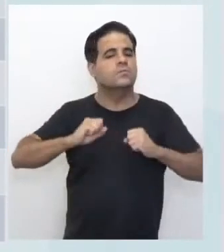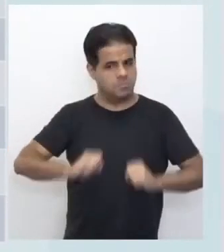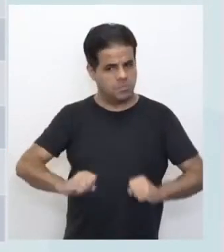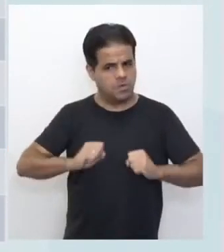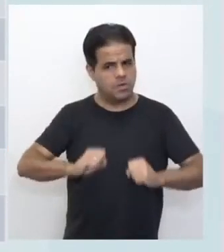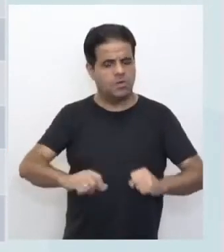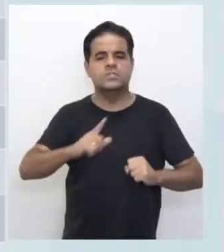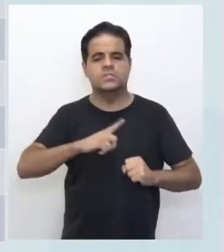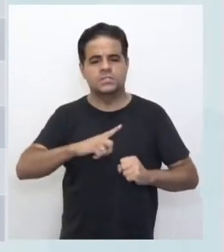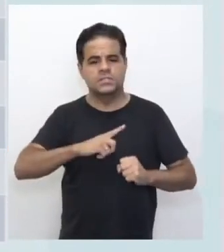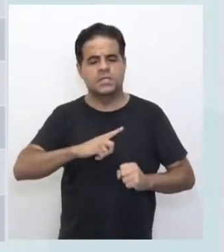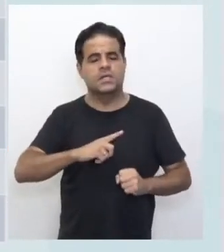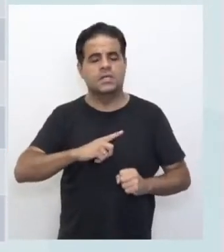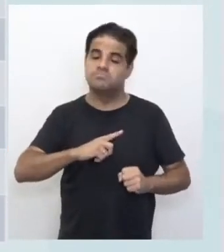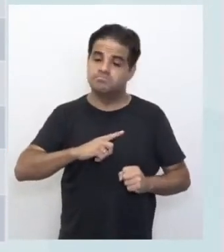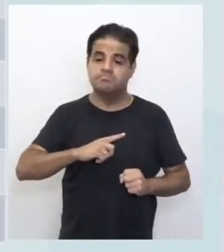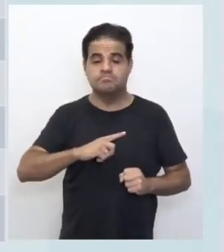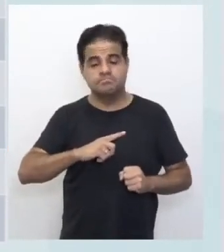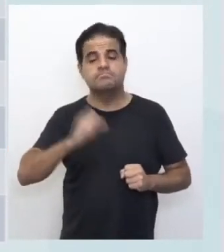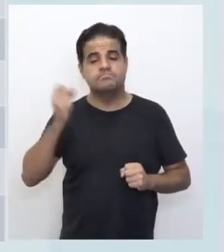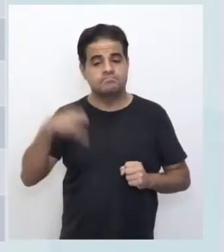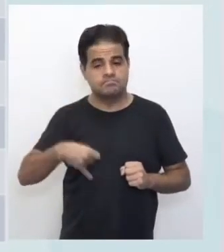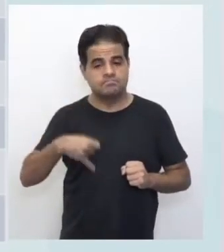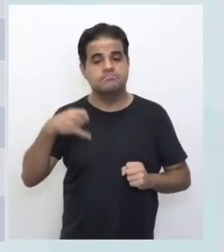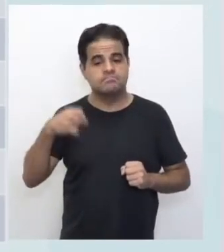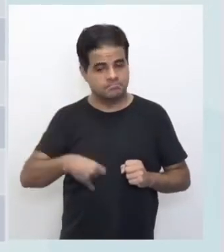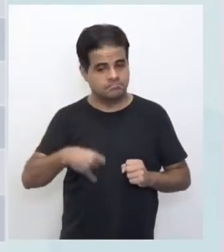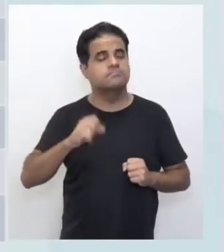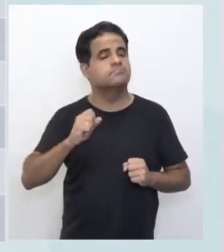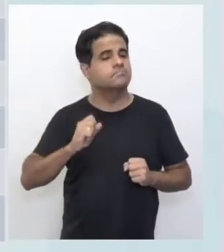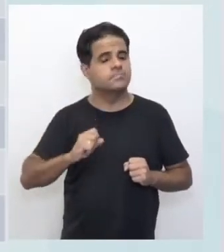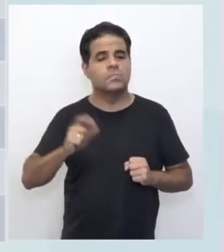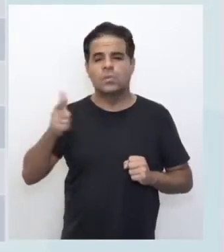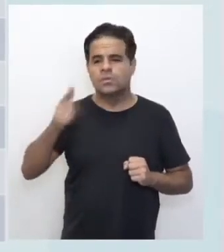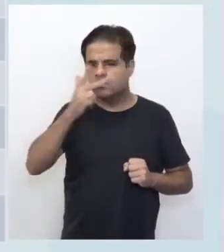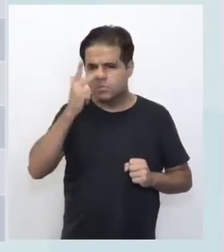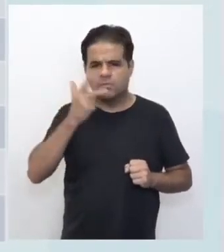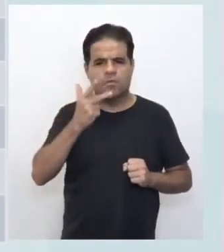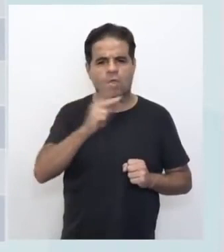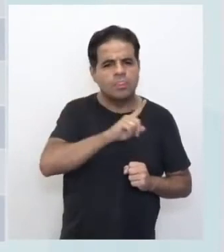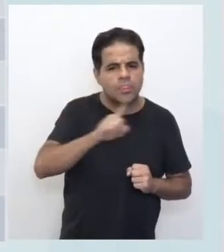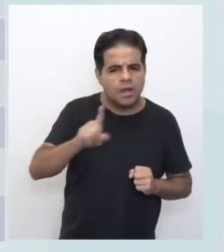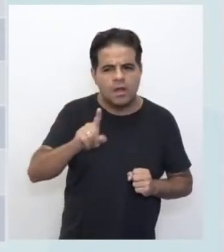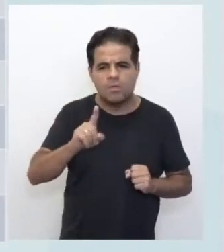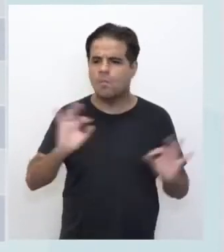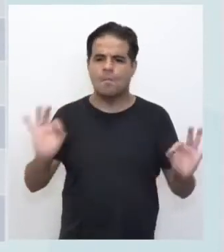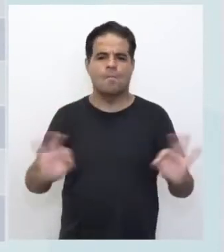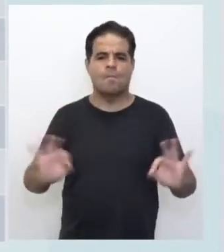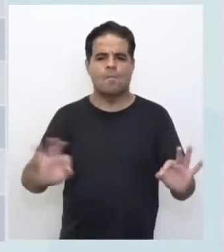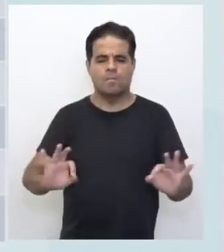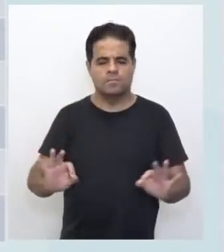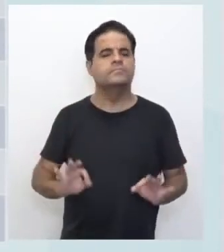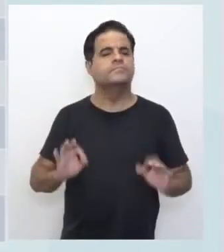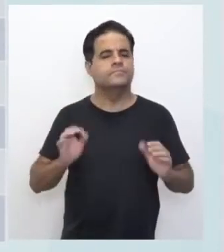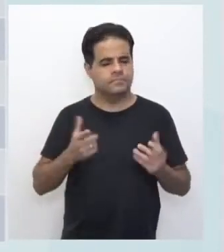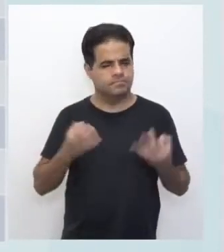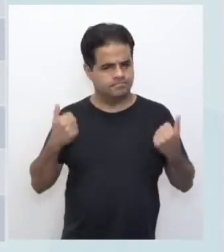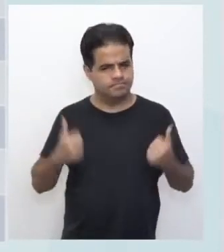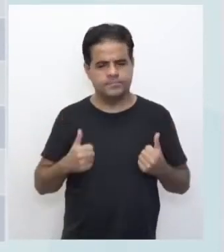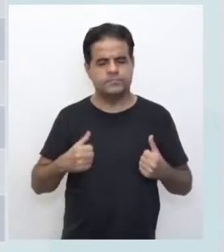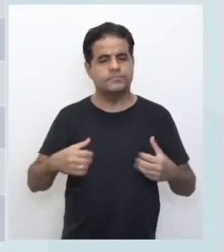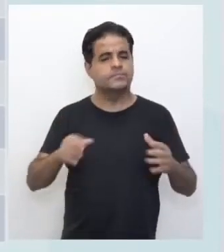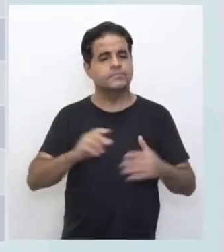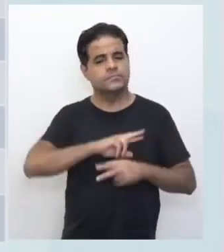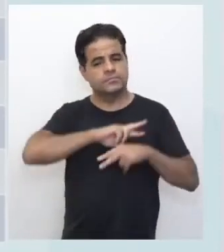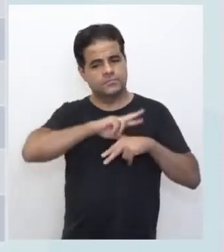descrição desse gênero? Sim. Sim, como sempre. Alguém falou não? Até agora não. Eles são perfeitos. Os